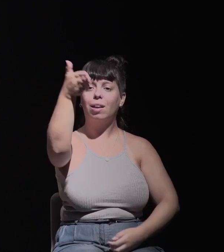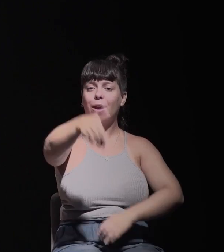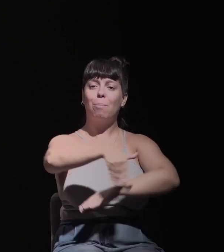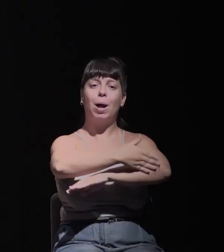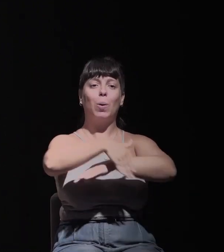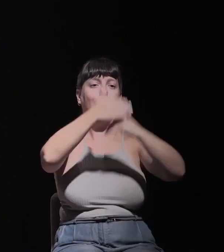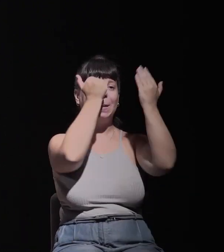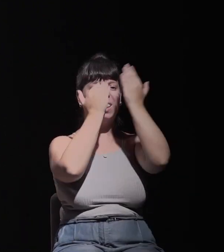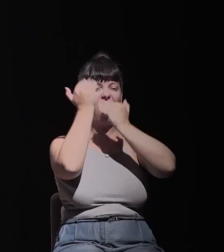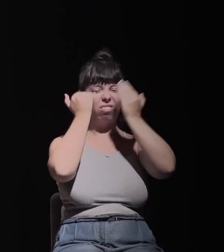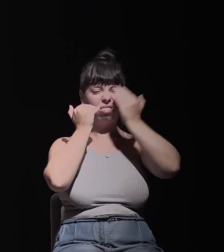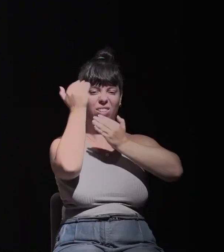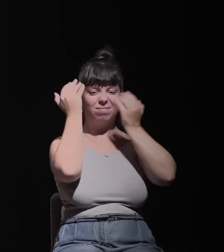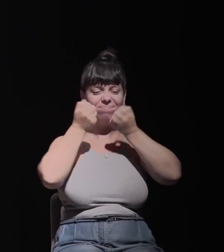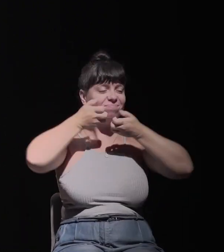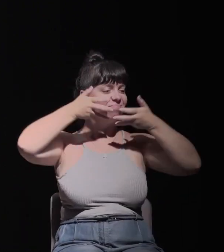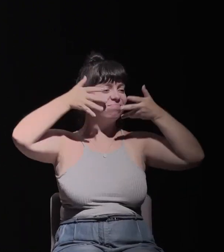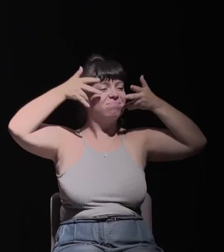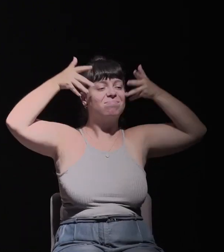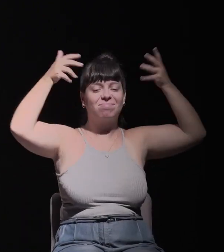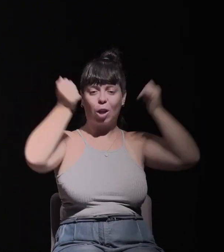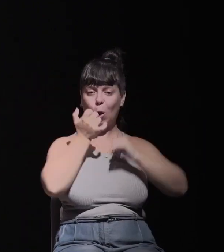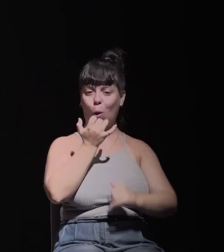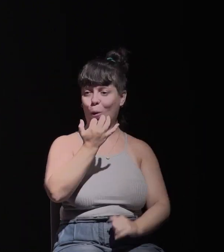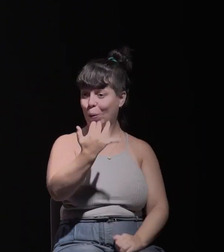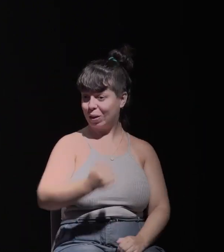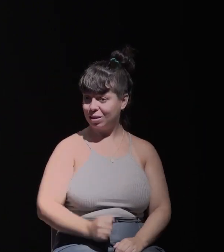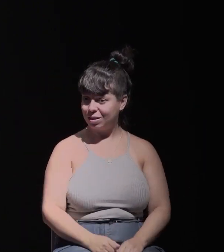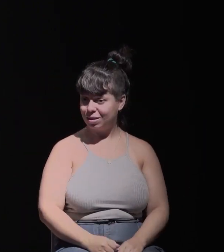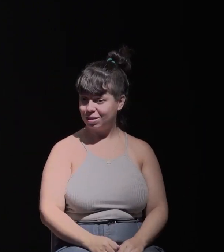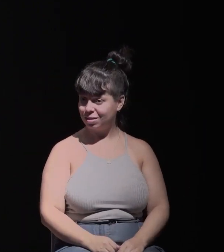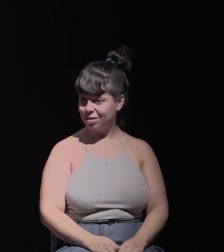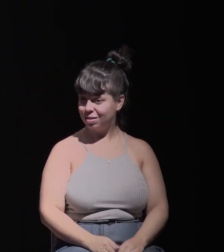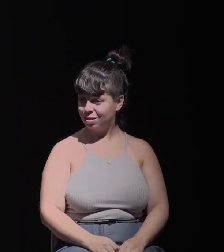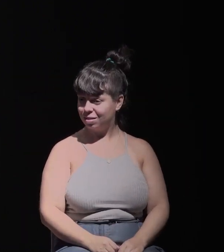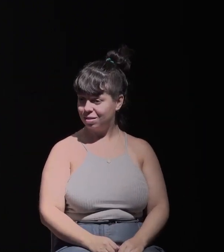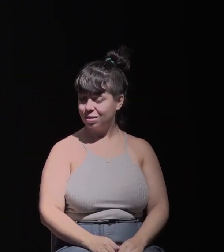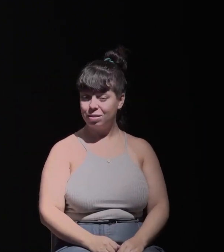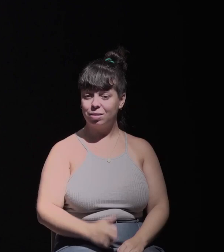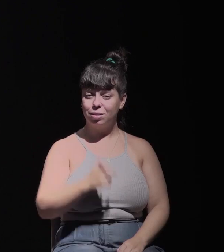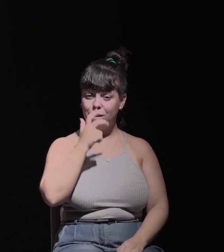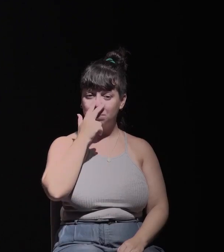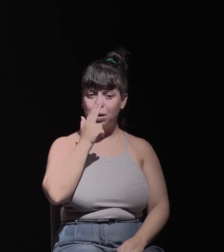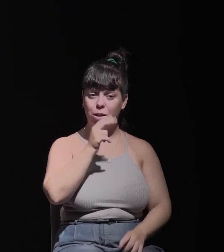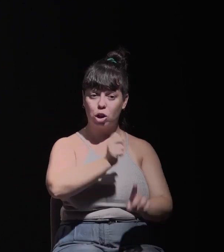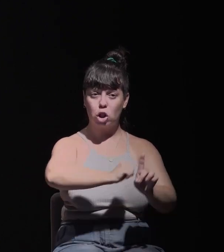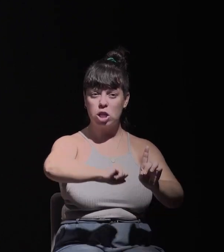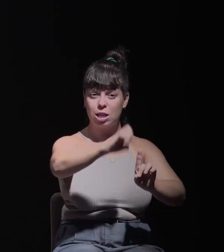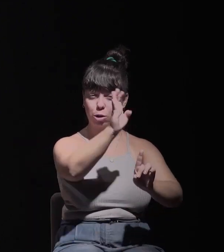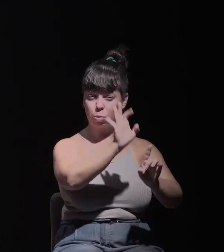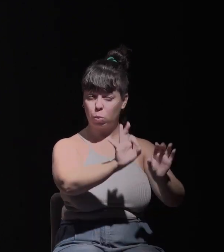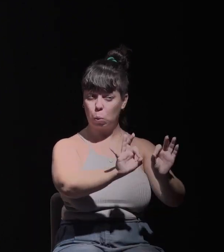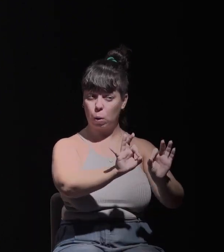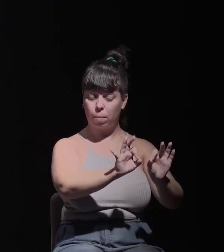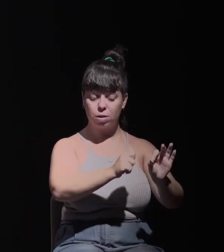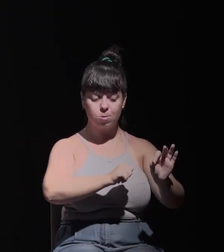se pintavam, coloriam e, de alguma forma, desestabilizavam a sociedade